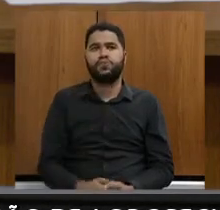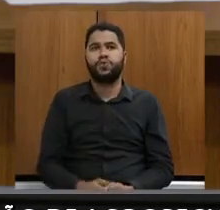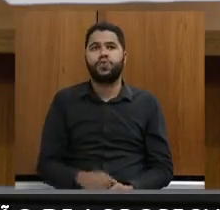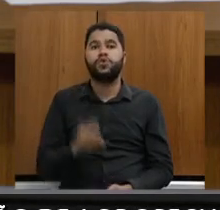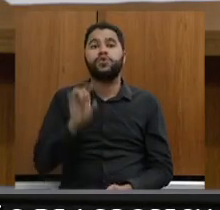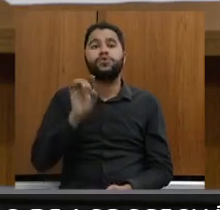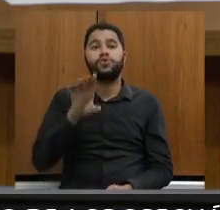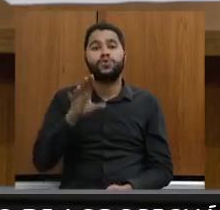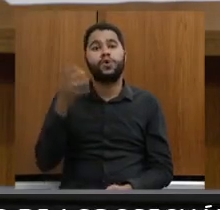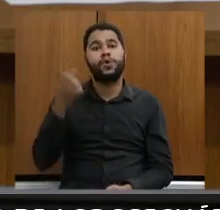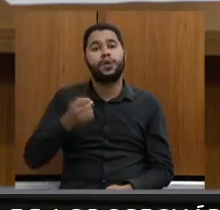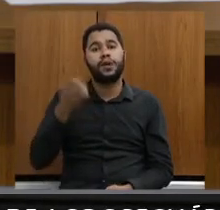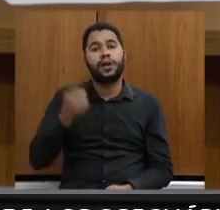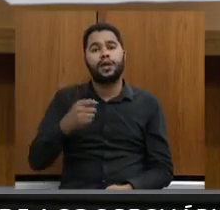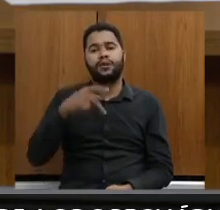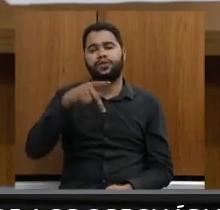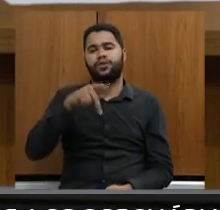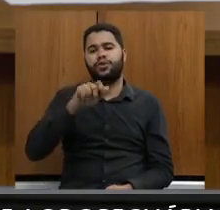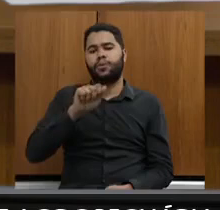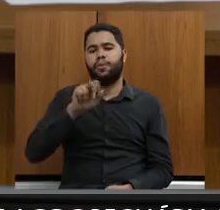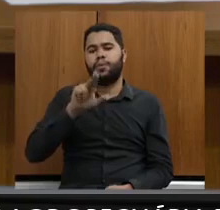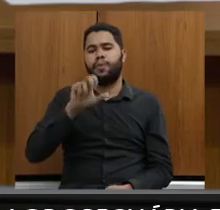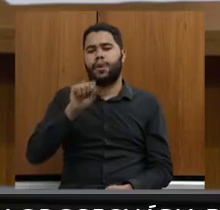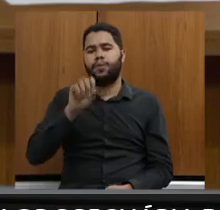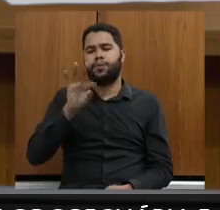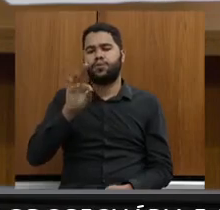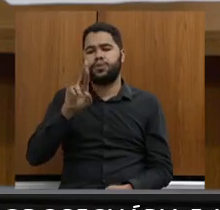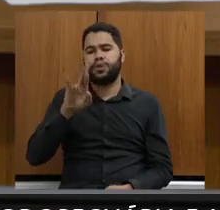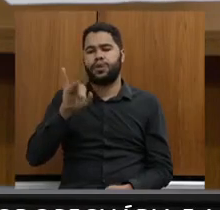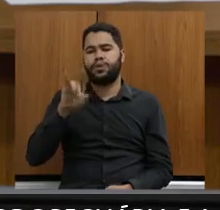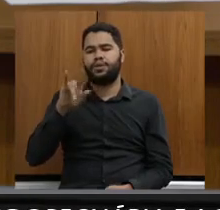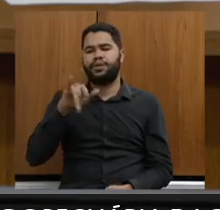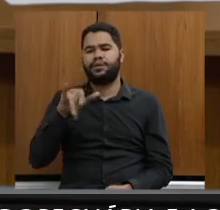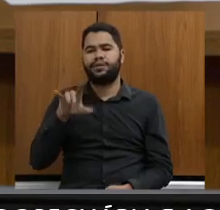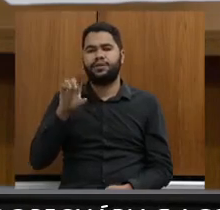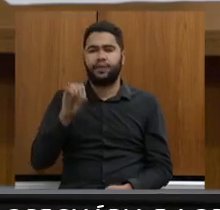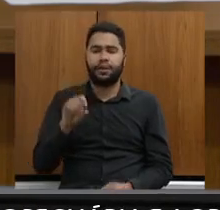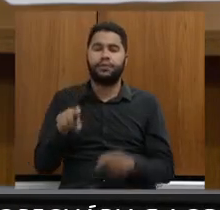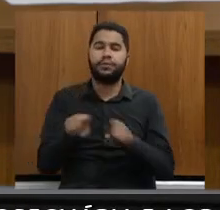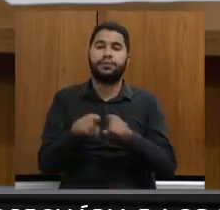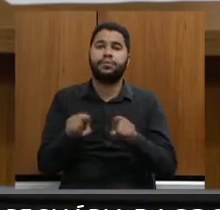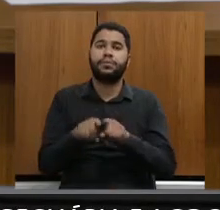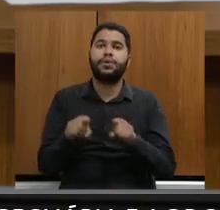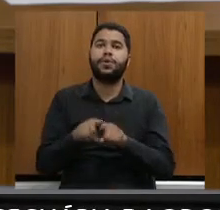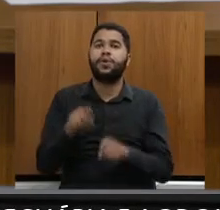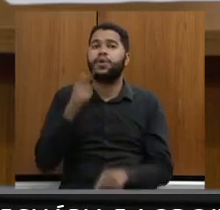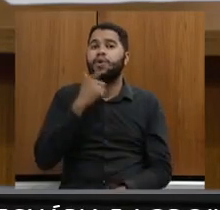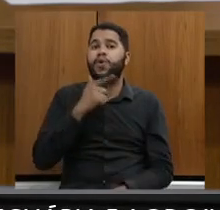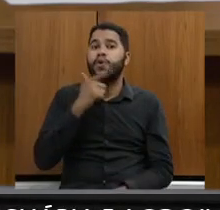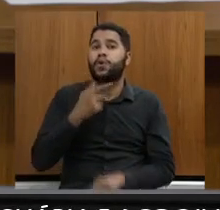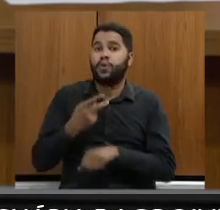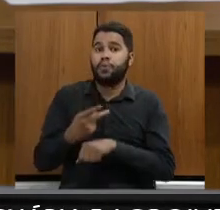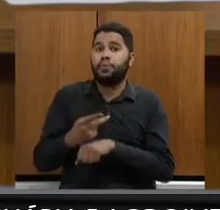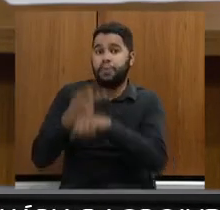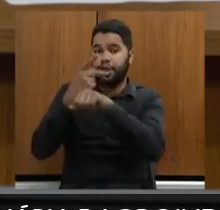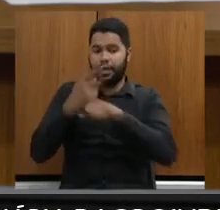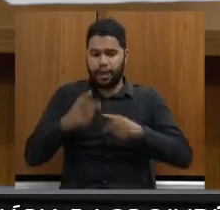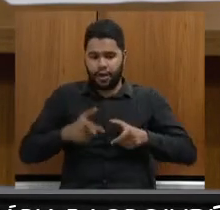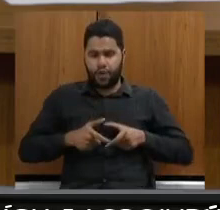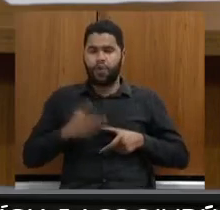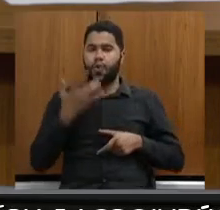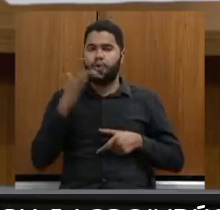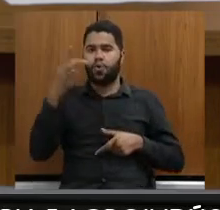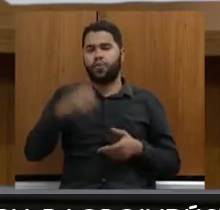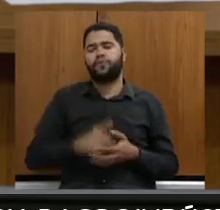participar os seus de leite pasteurizado e por isso que inclusive ganhou um Peixe Urbano preservado é uma medalha de ouro lá é